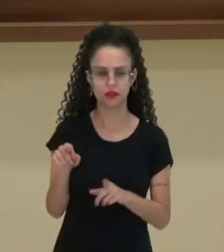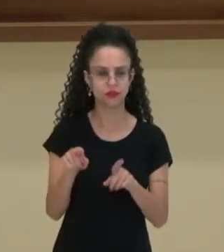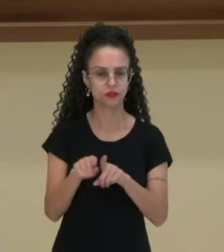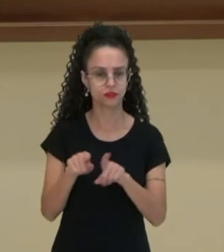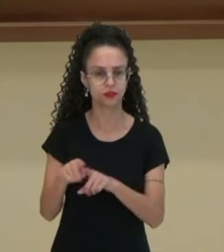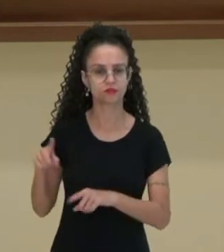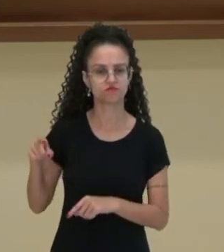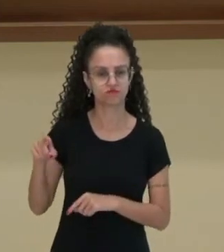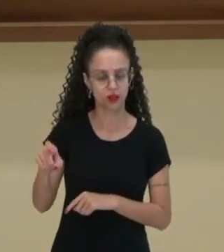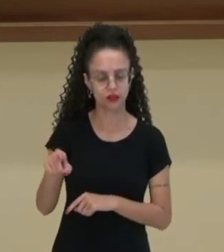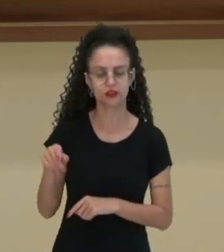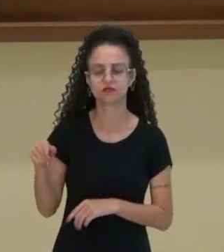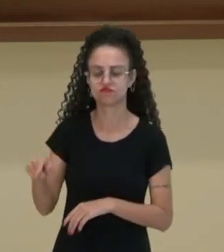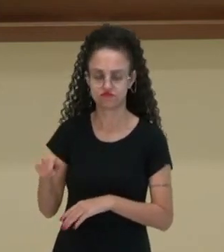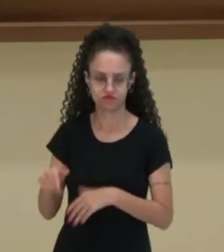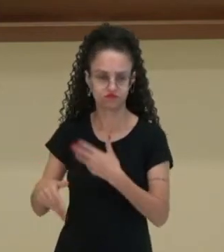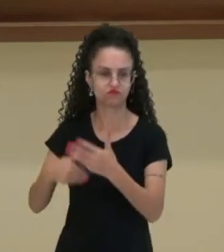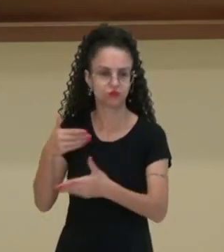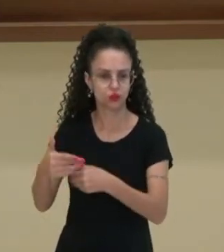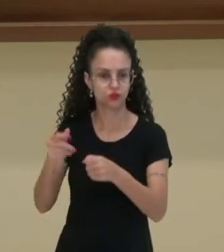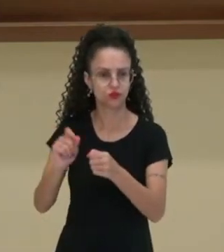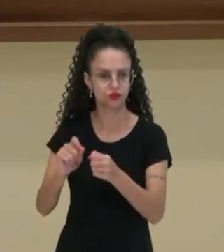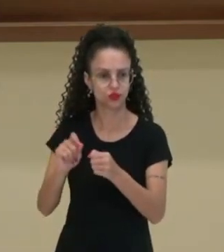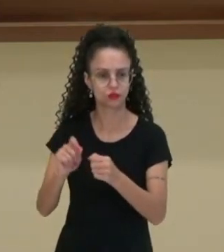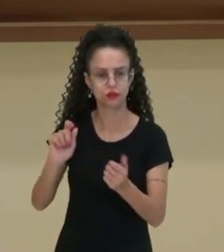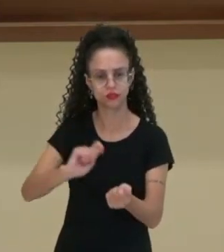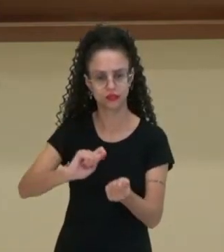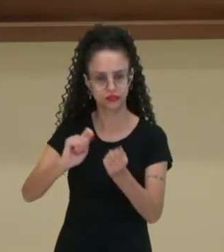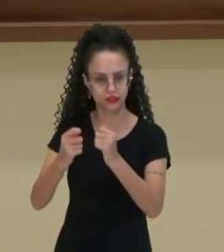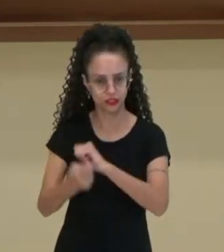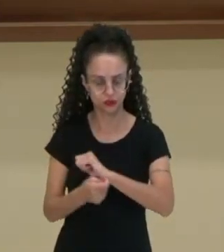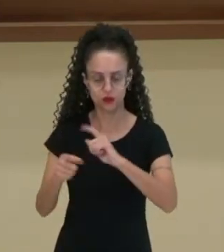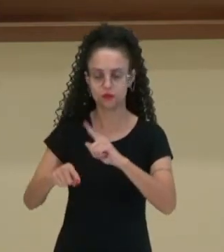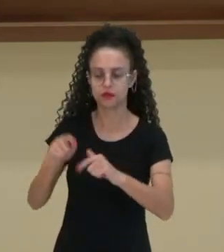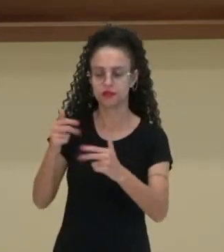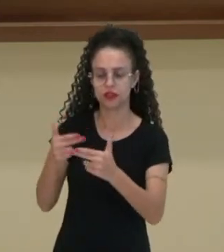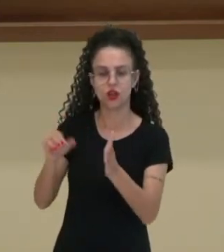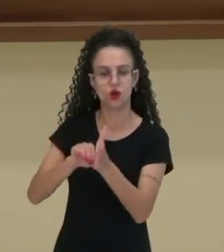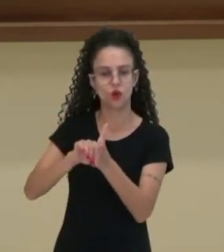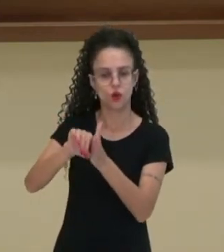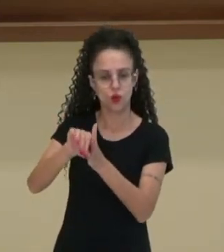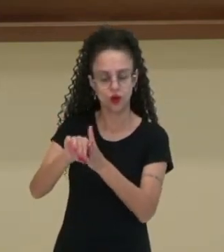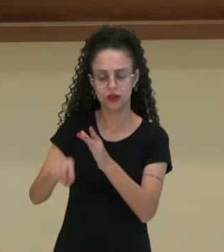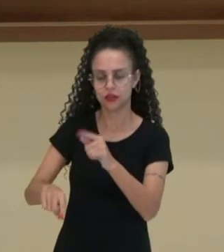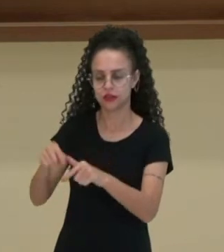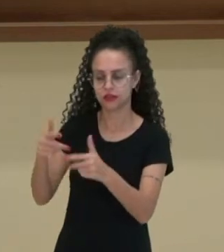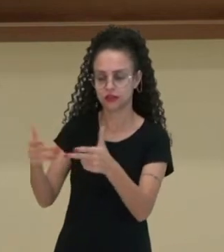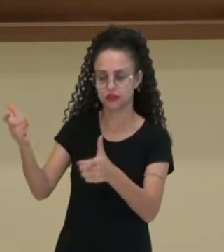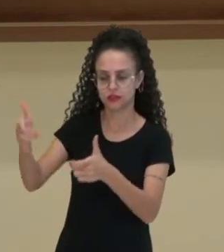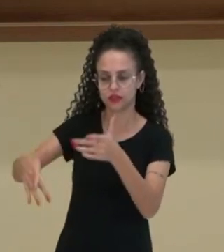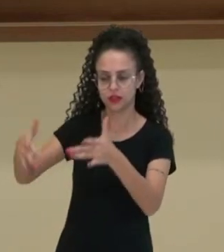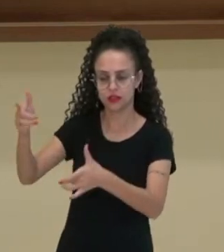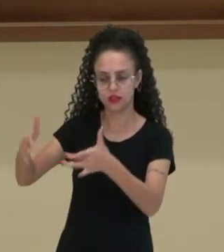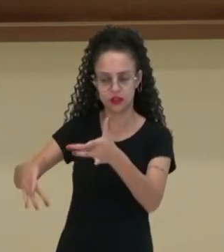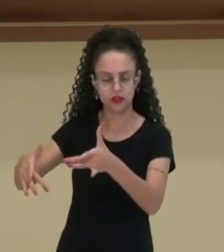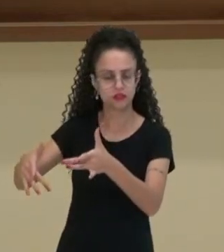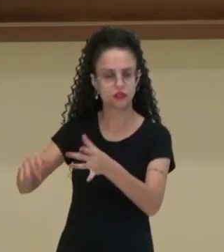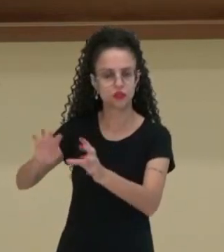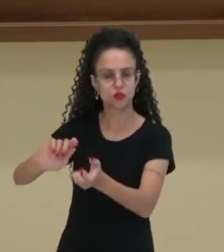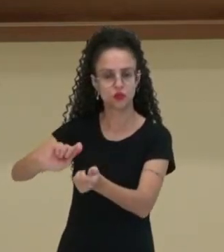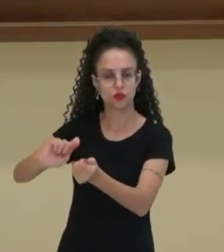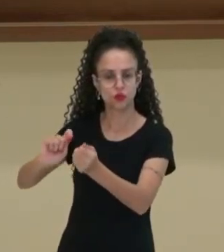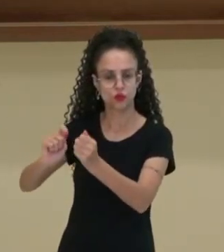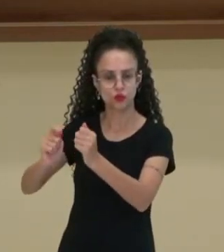que participam deste processo. Vão estar transformando essa matéria orgânica, né, aquela manga ali que está apodrecendo, e aquilo